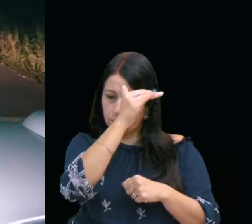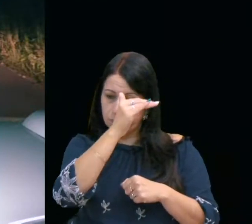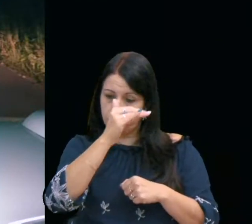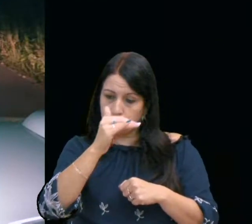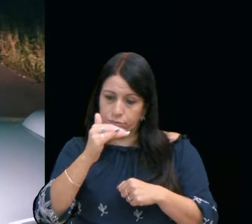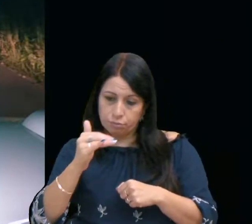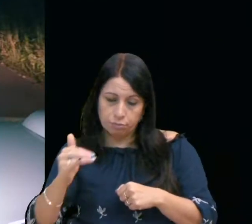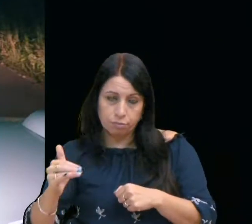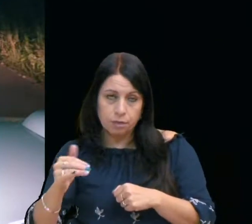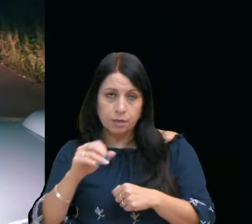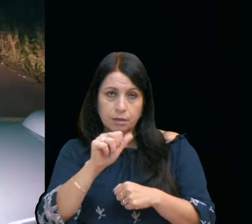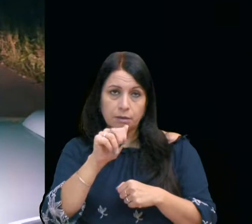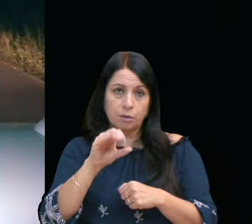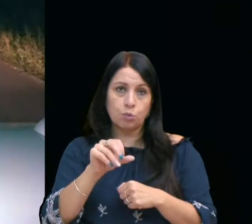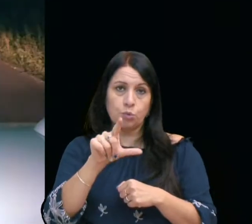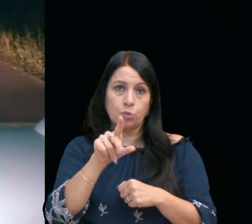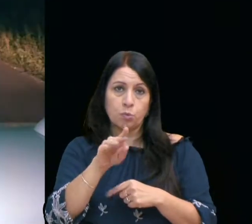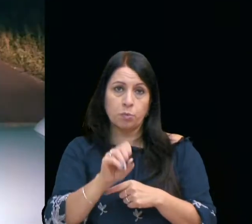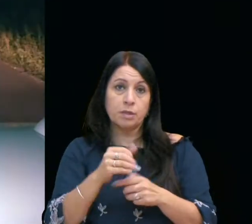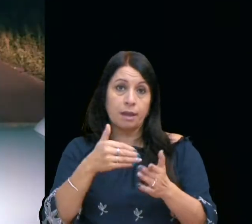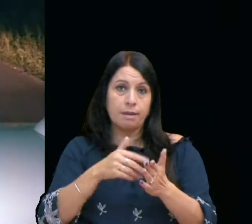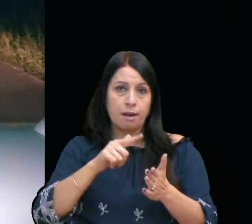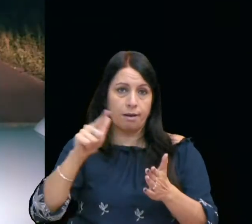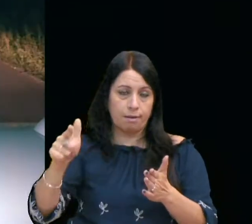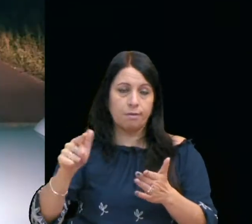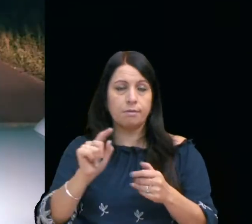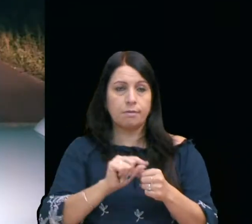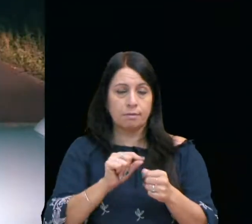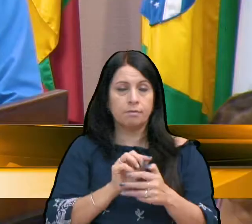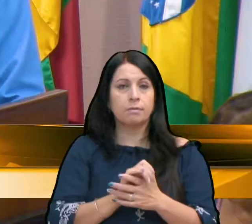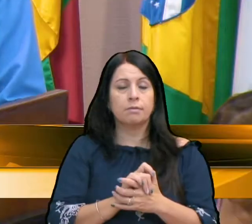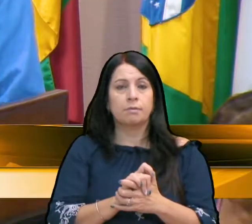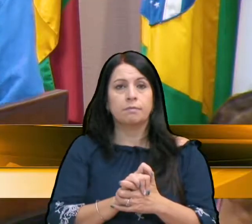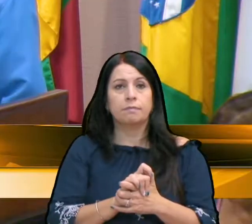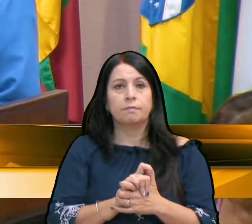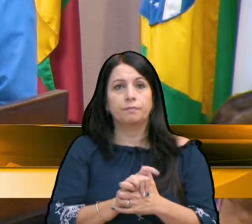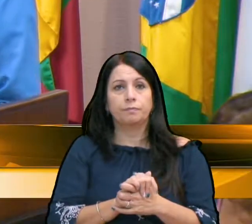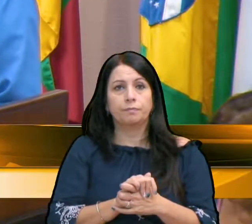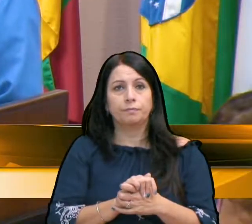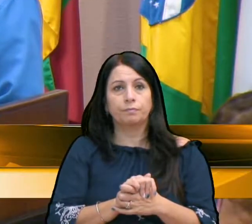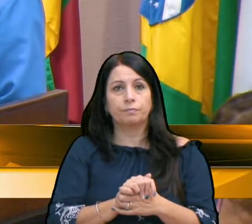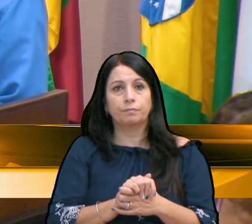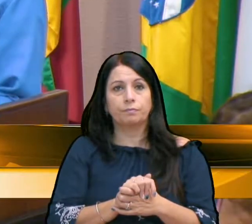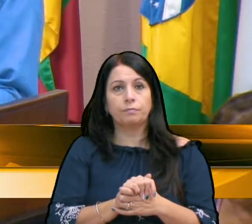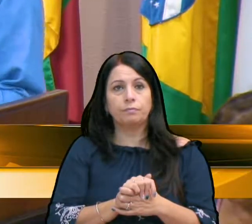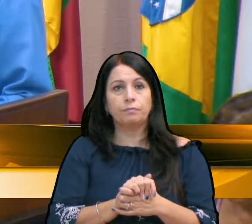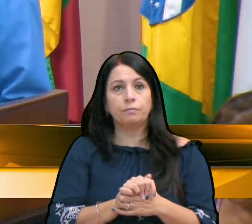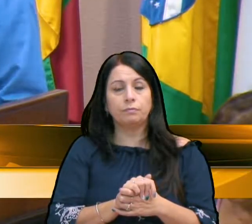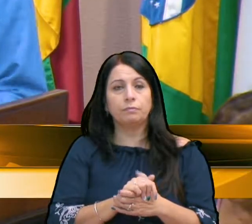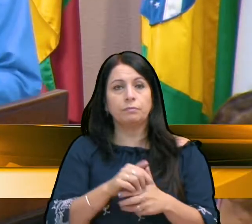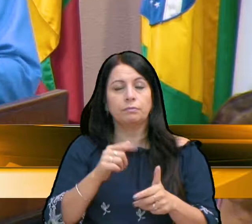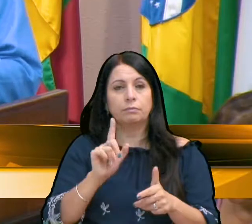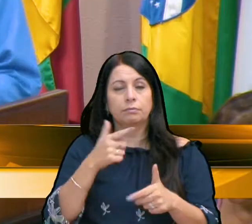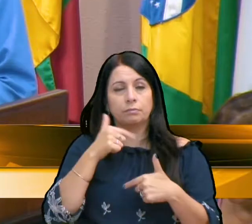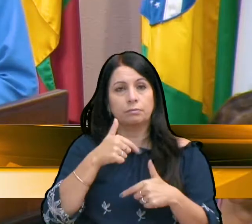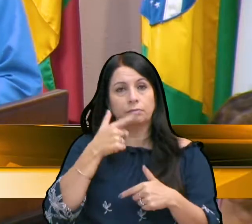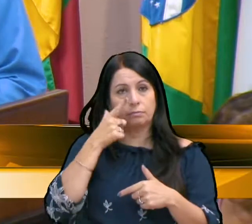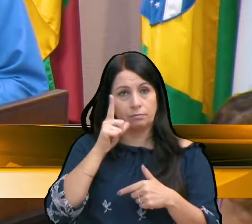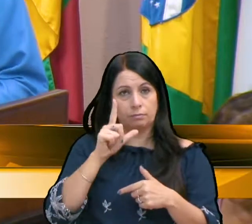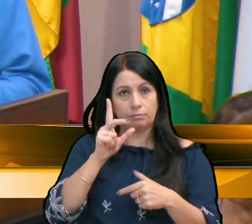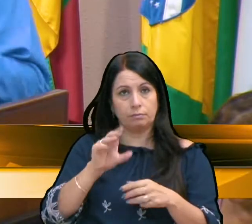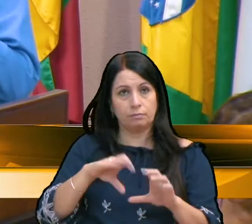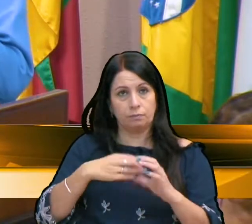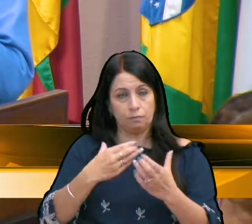começa a descer aqui em São Luís e até lá. Então, foi feito esse trabalho e quem ganha é a comunidade